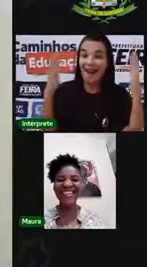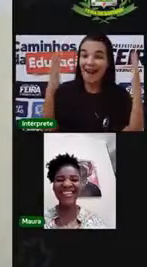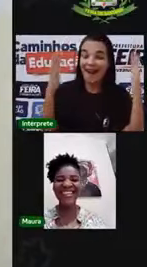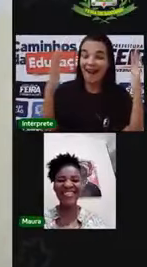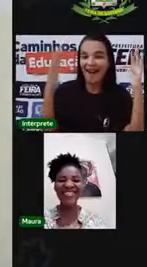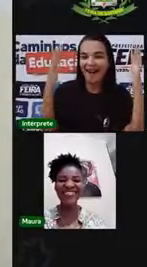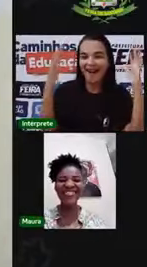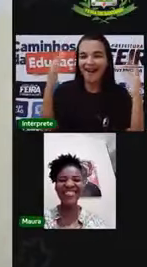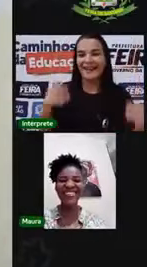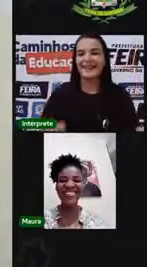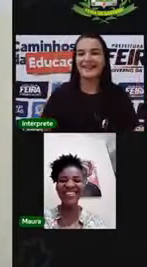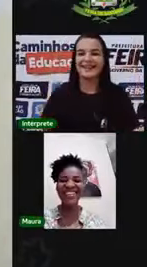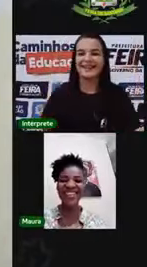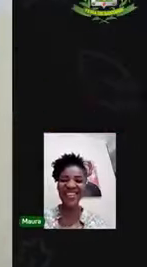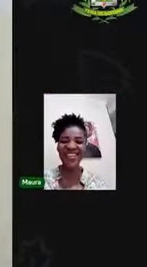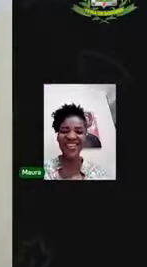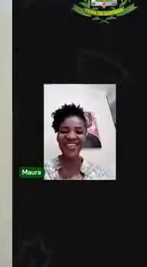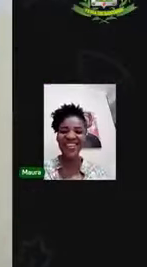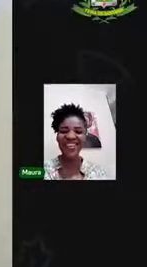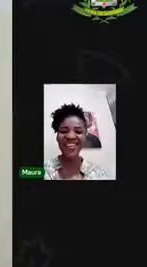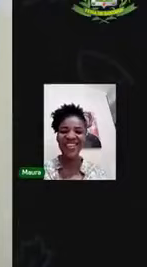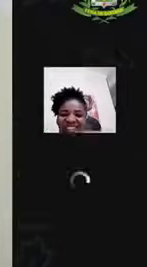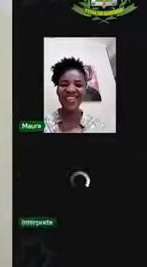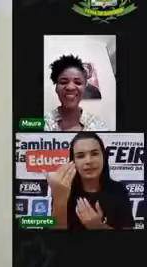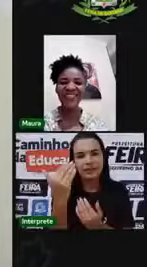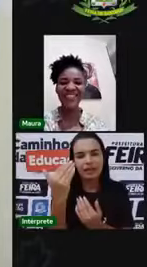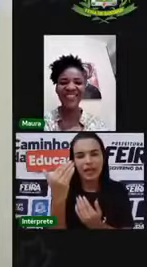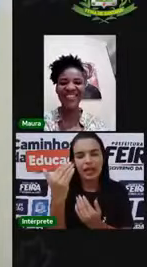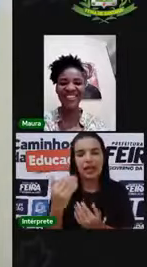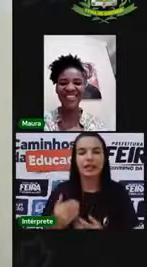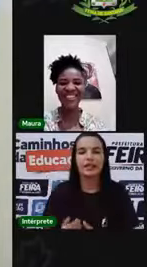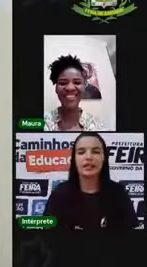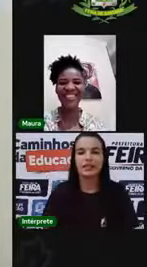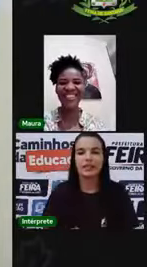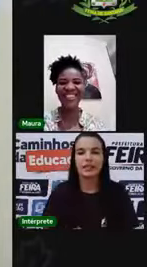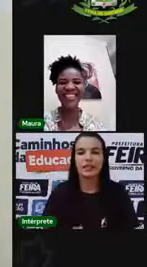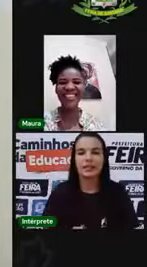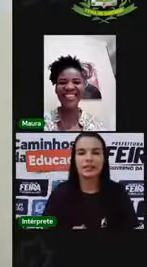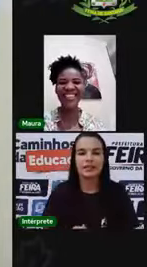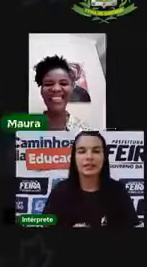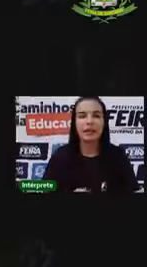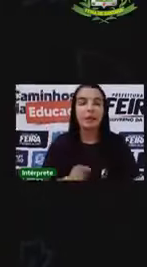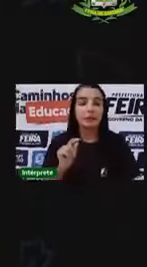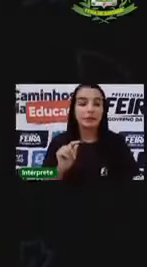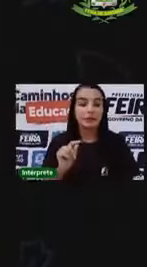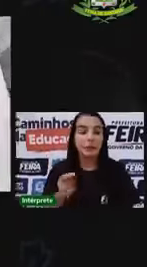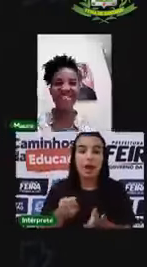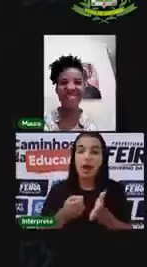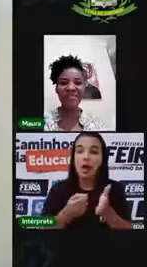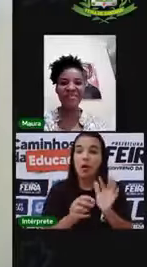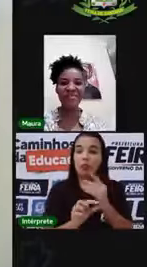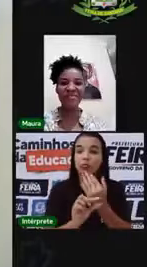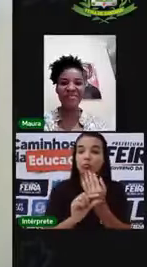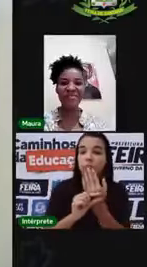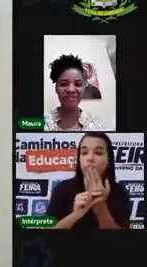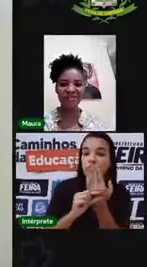Saudações! Gratidão amada pelo convite. Um escritor brasileiro,